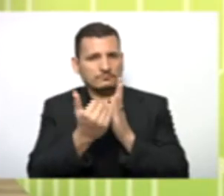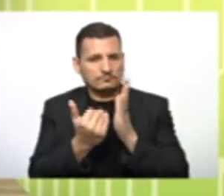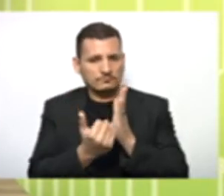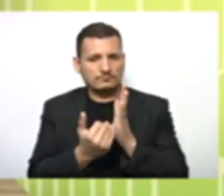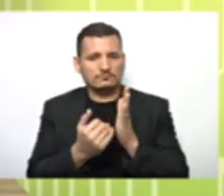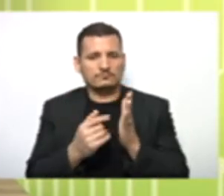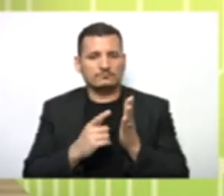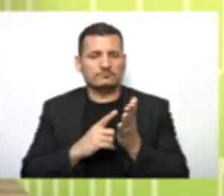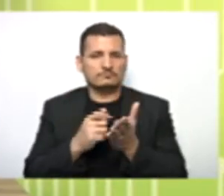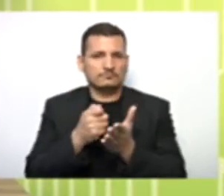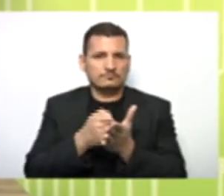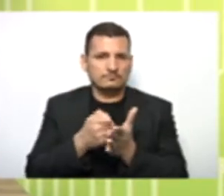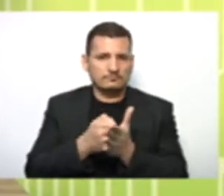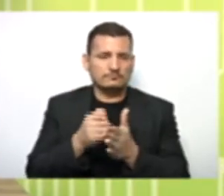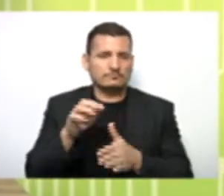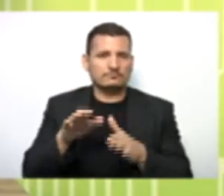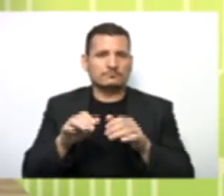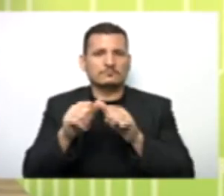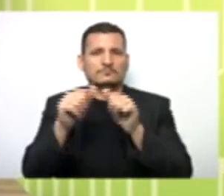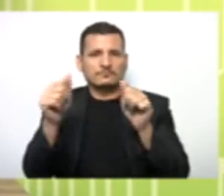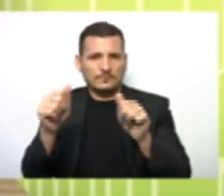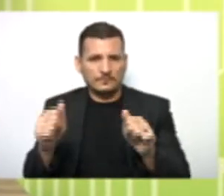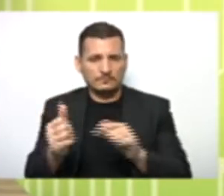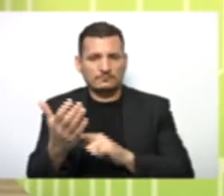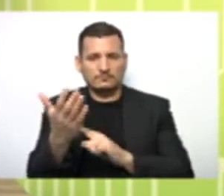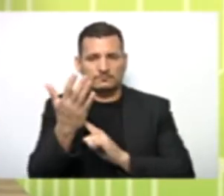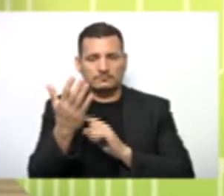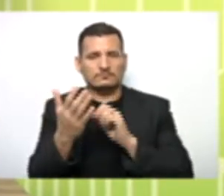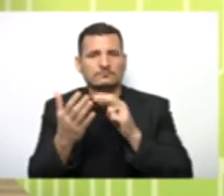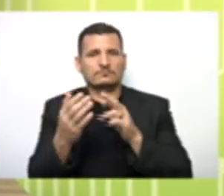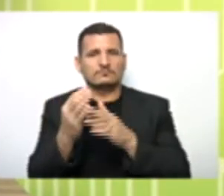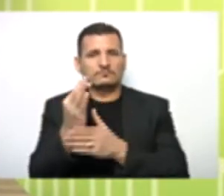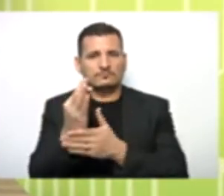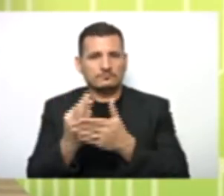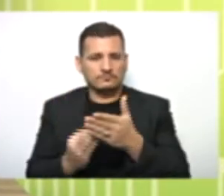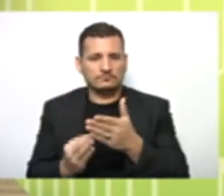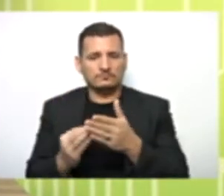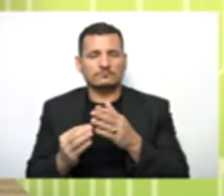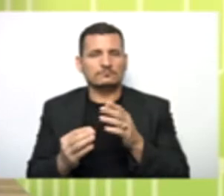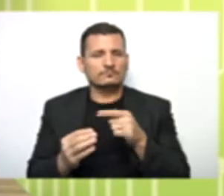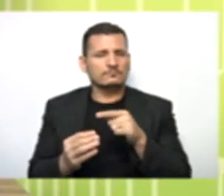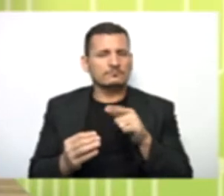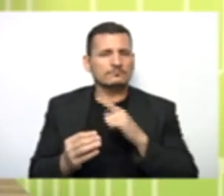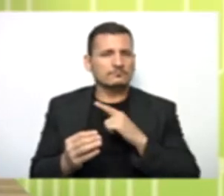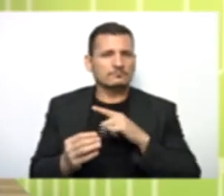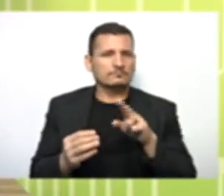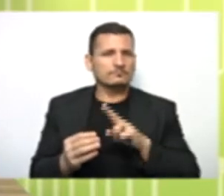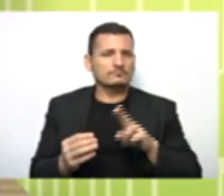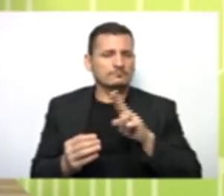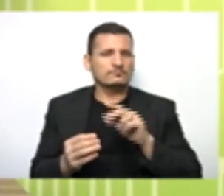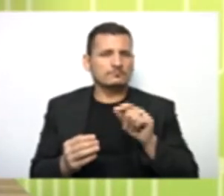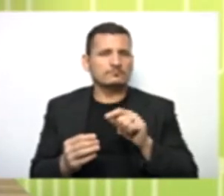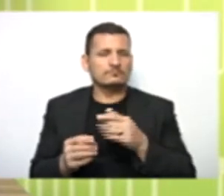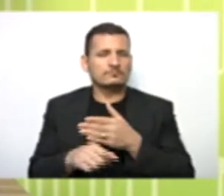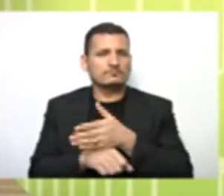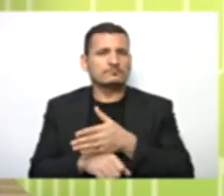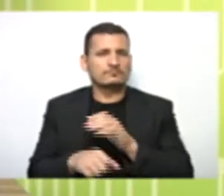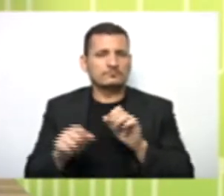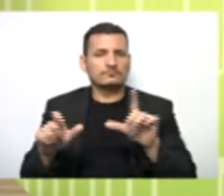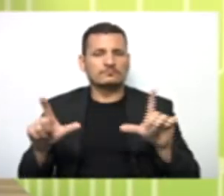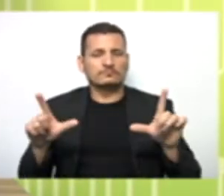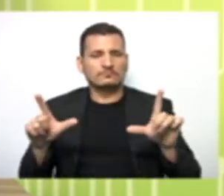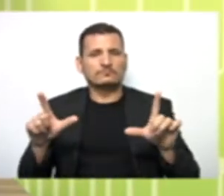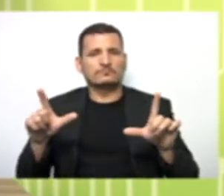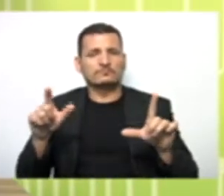que apresenta-se uma imagem ou um texto, repara que ele está usando as funções de acesso ao monitor,